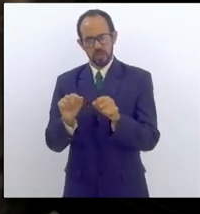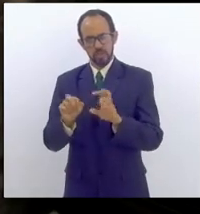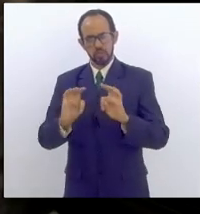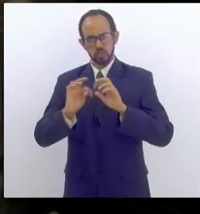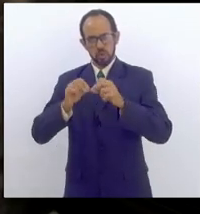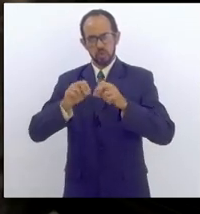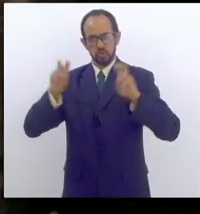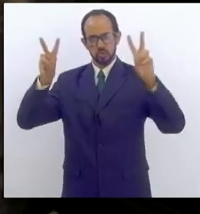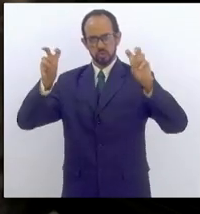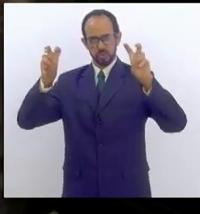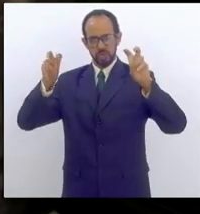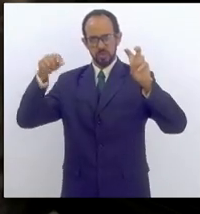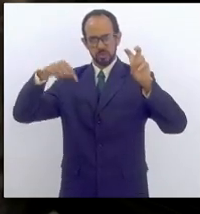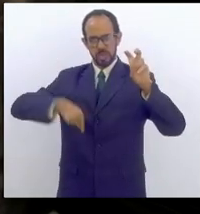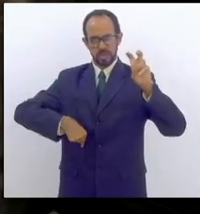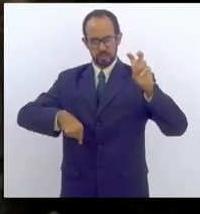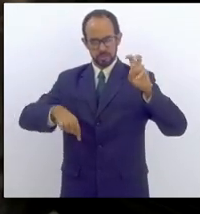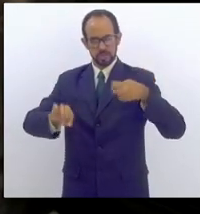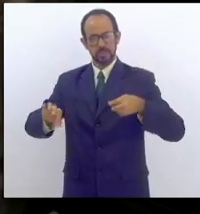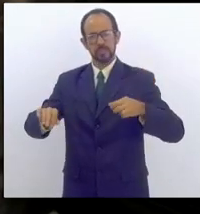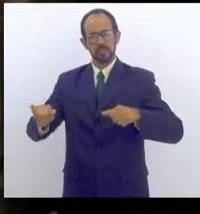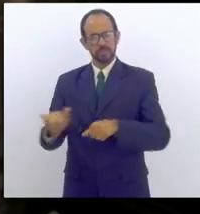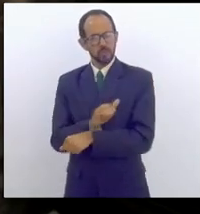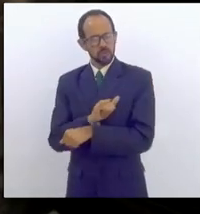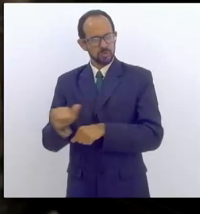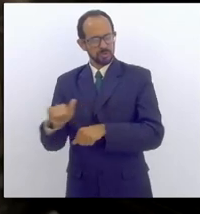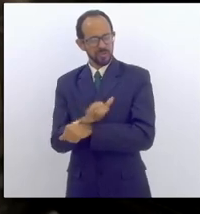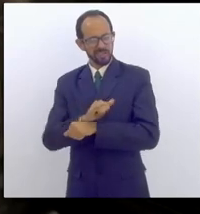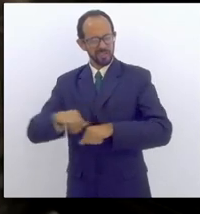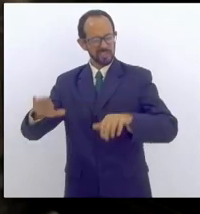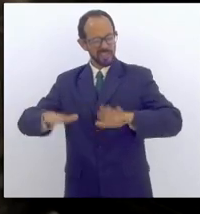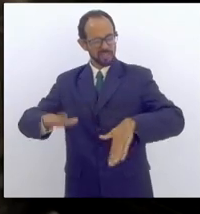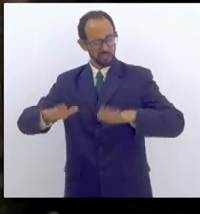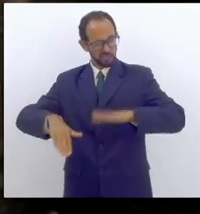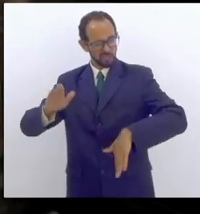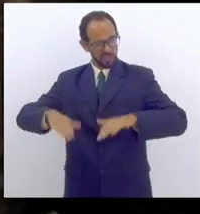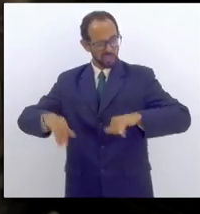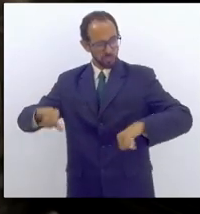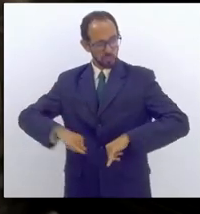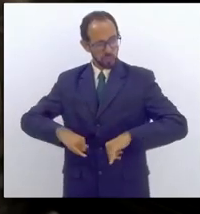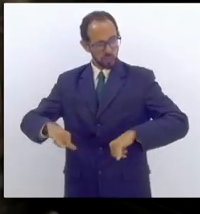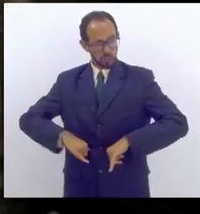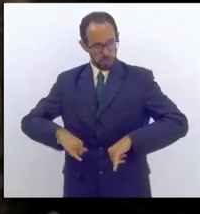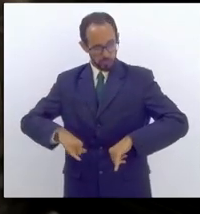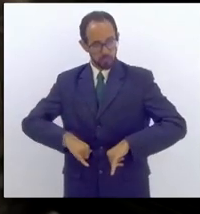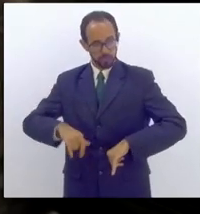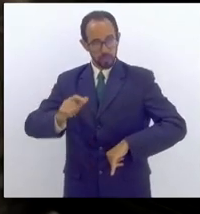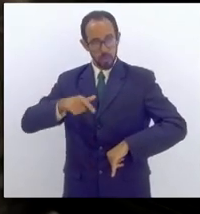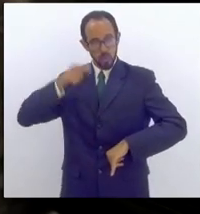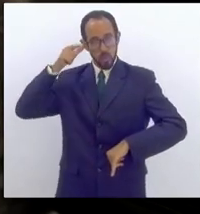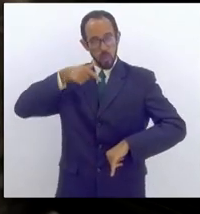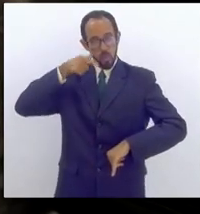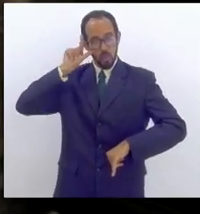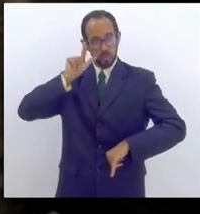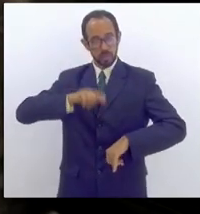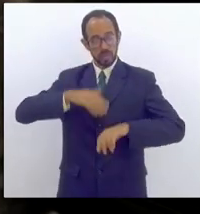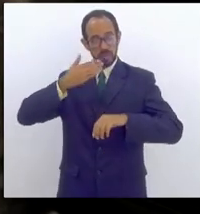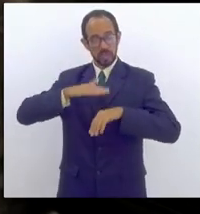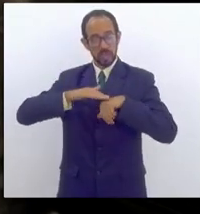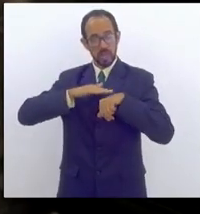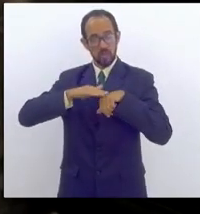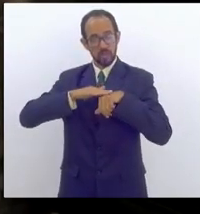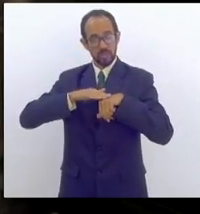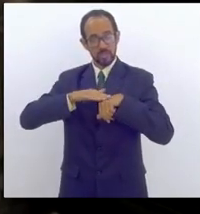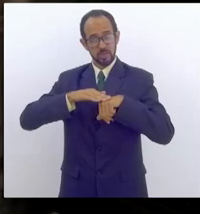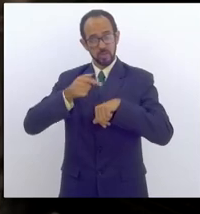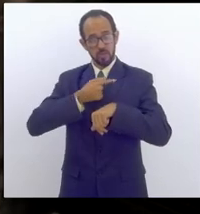aqui costurados a duras penas. Lembrar que ontem, aqui na fala do governador Cláudio Castro, ele